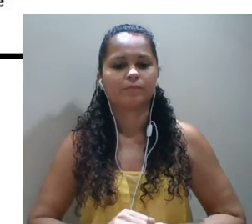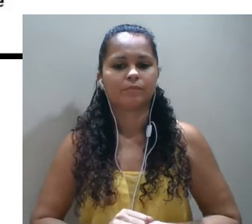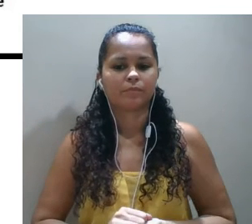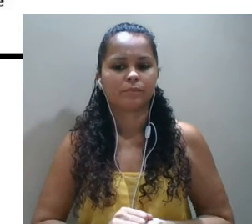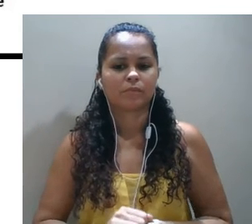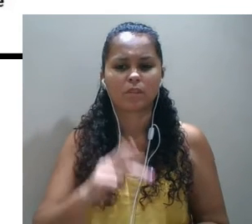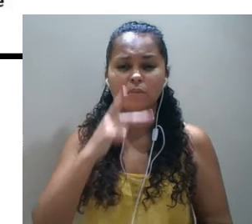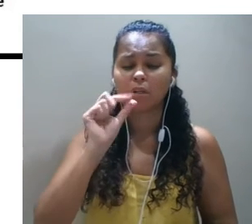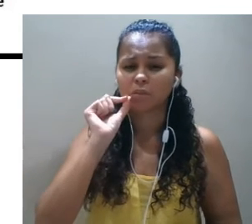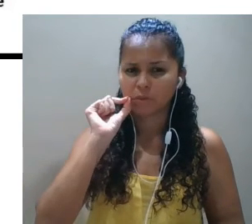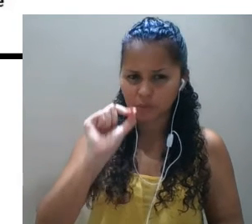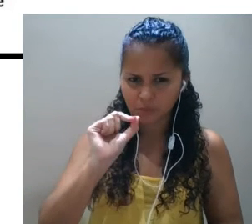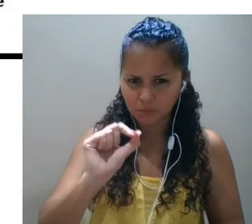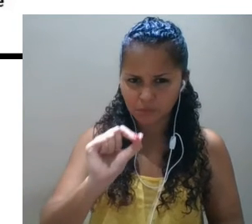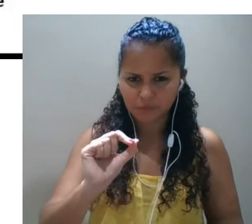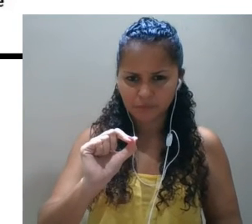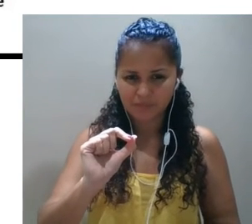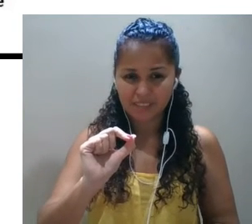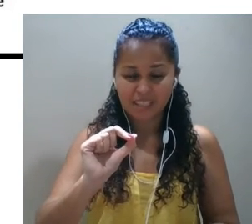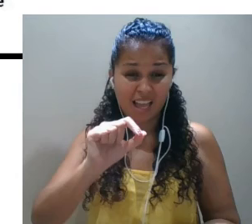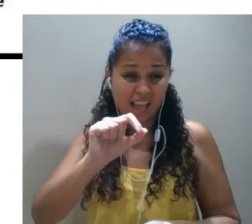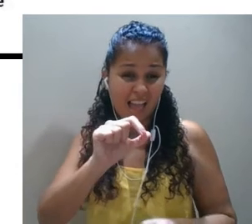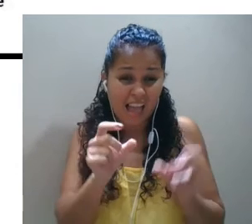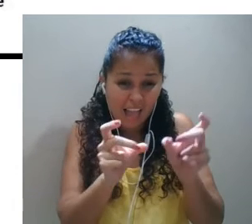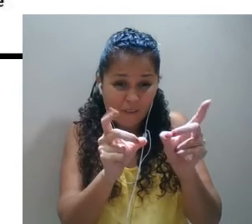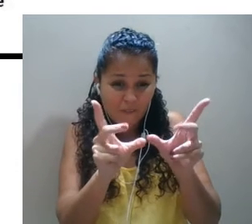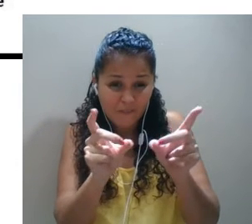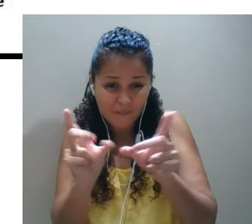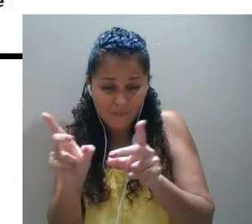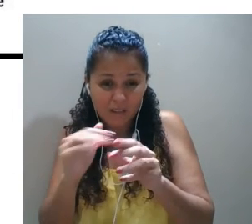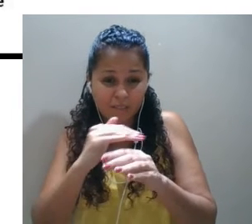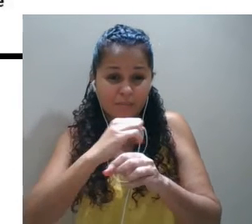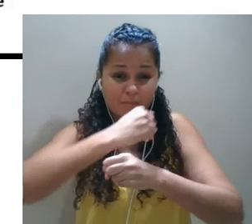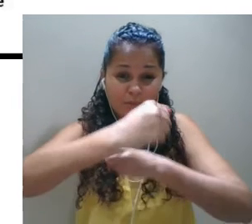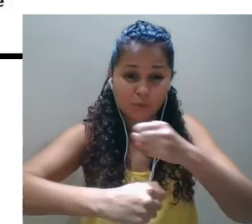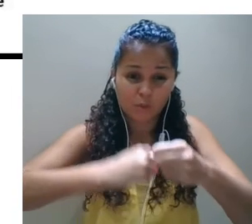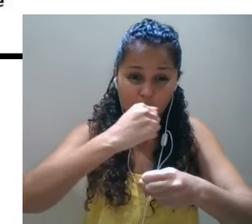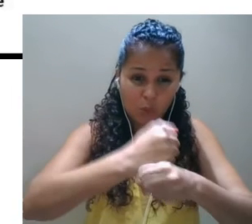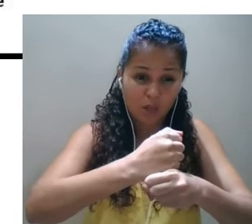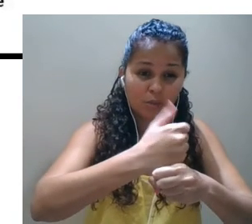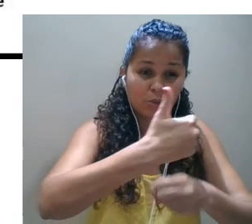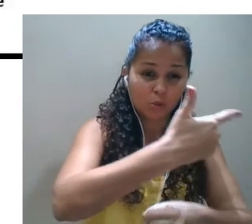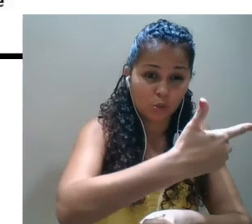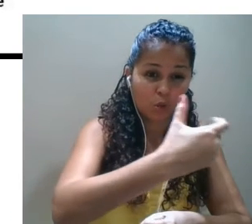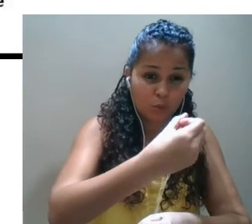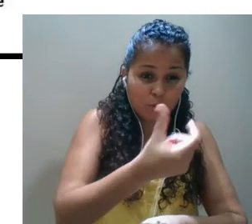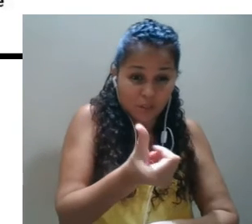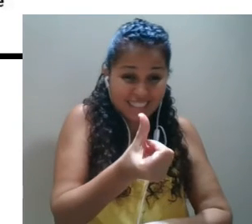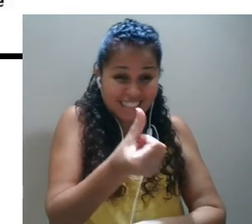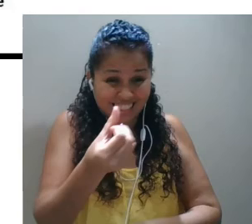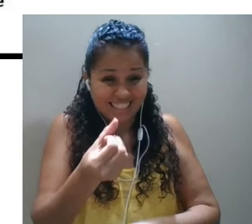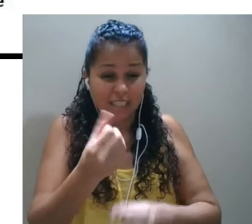o seguinte, olha, que as vendas em 2016... ela superou em 360 unidades